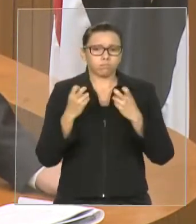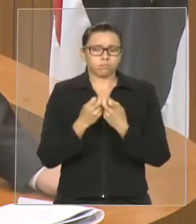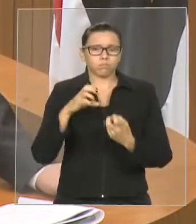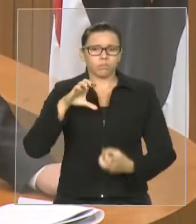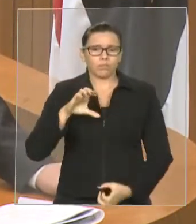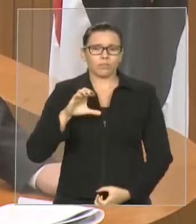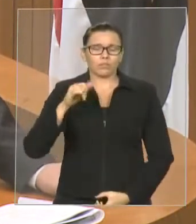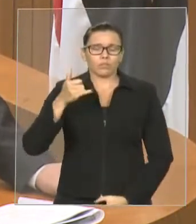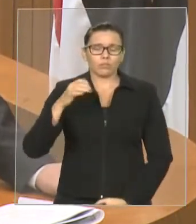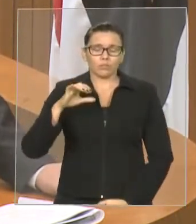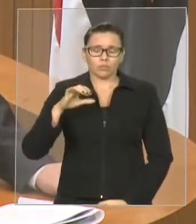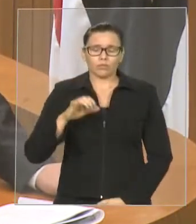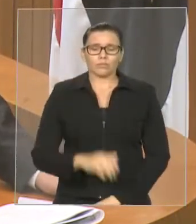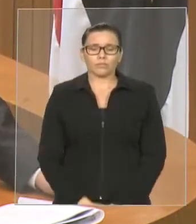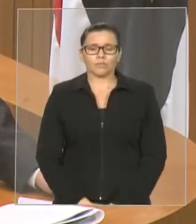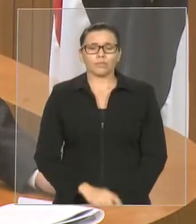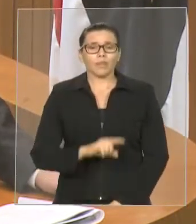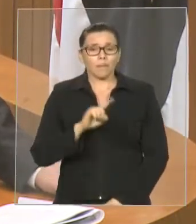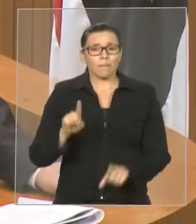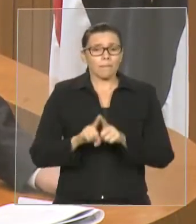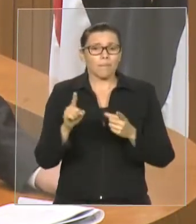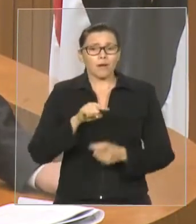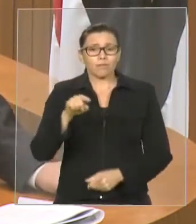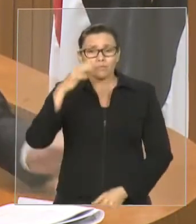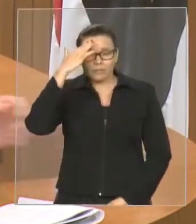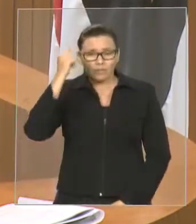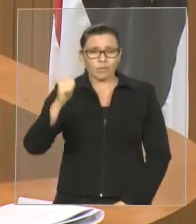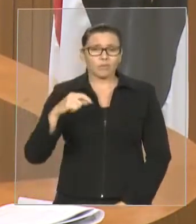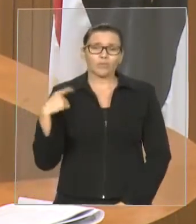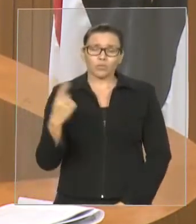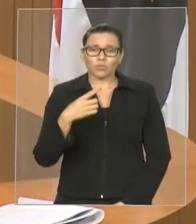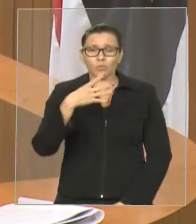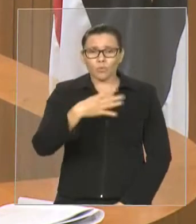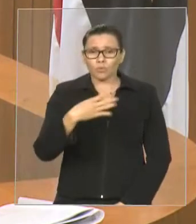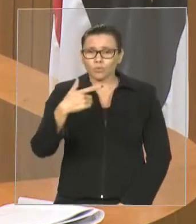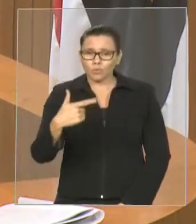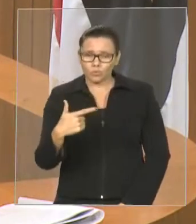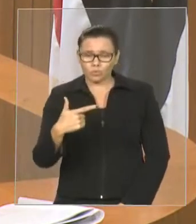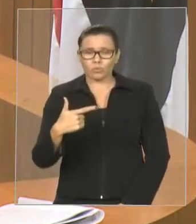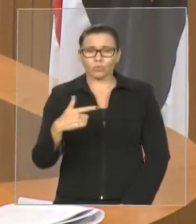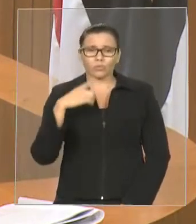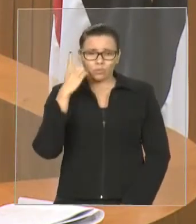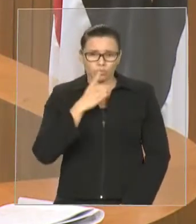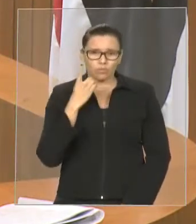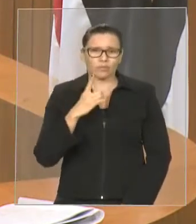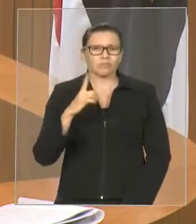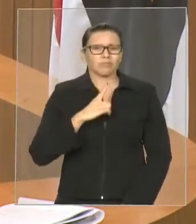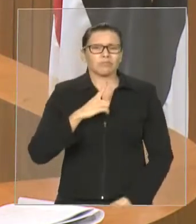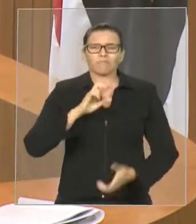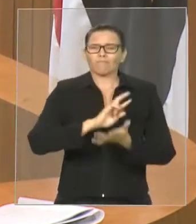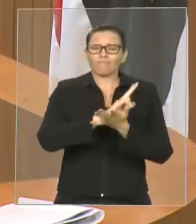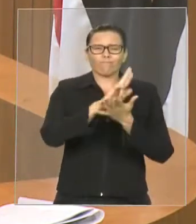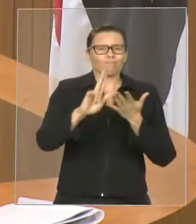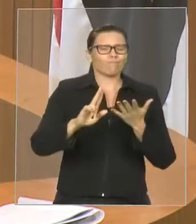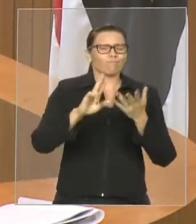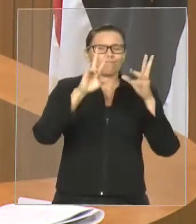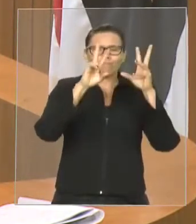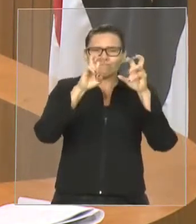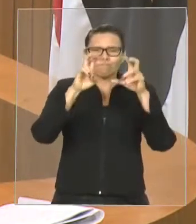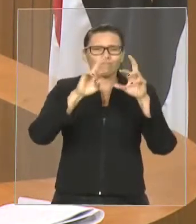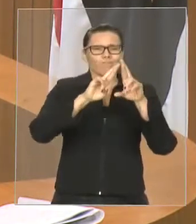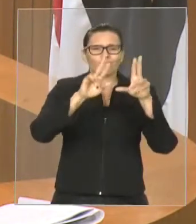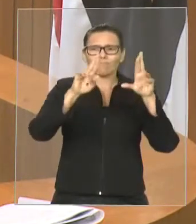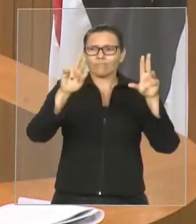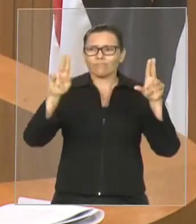colegiado de 42 deputados e que tem certeza que vários temas que serão tratados aqui deveriam